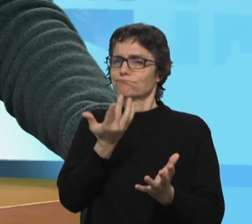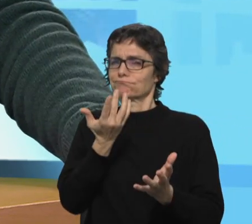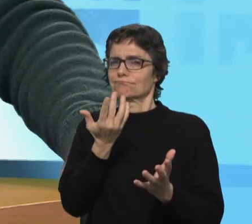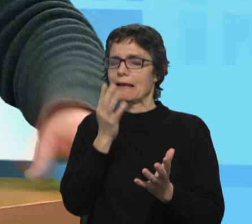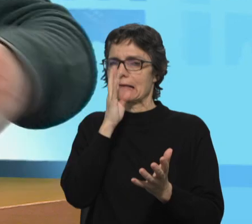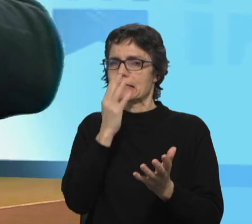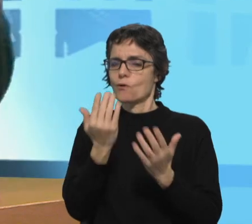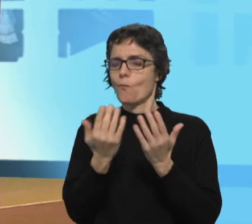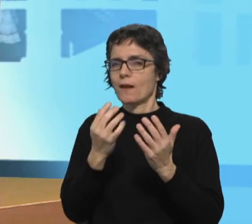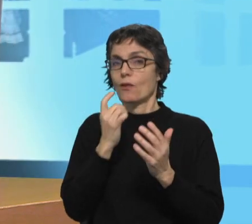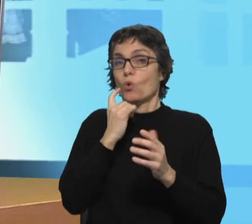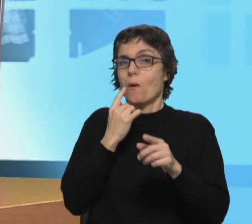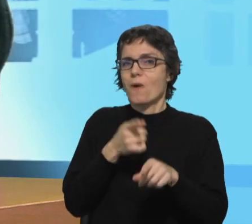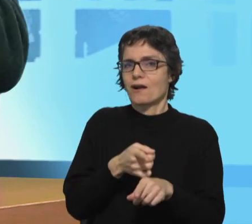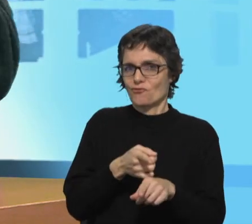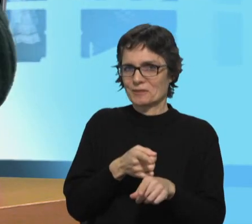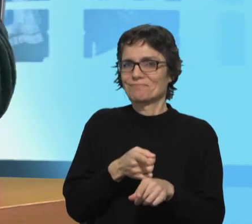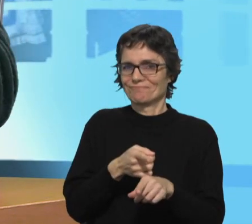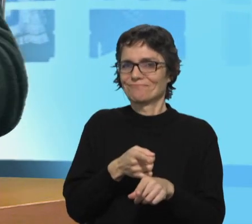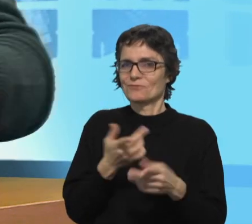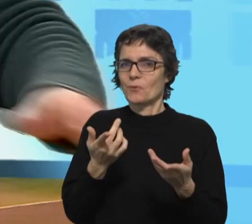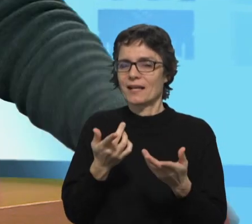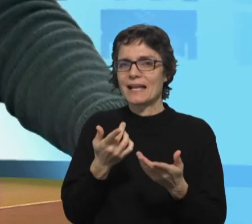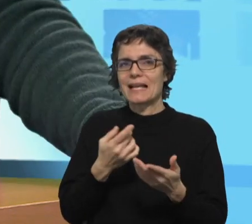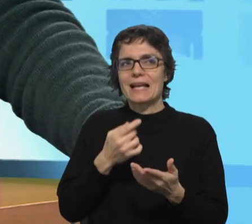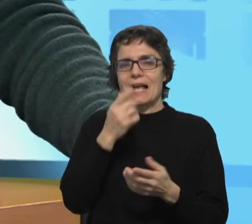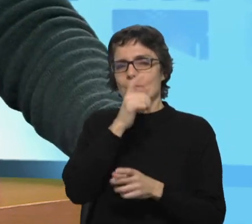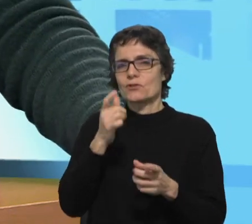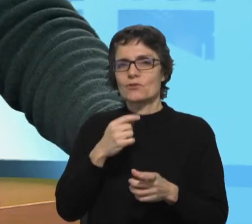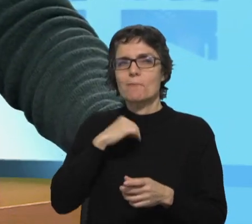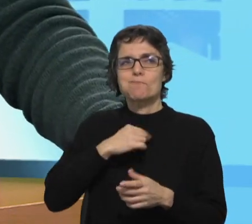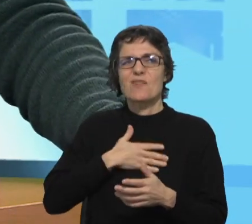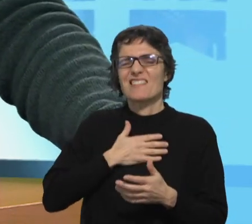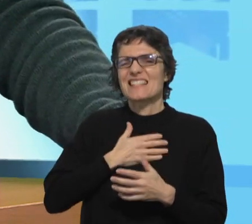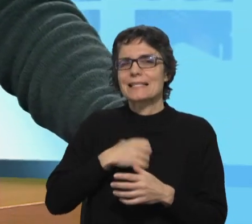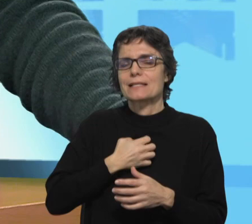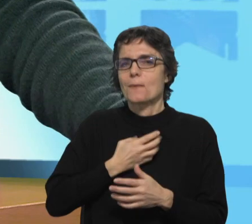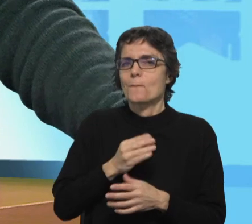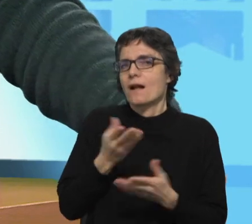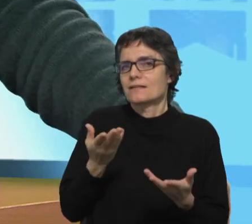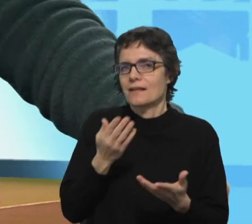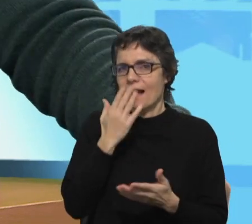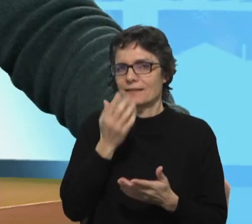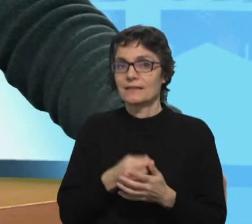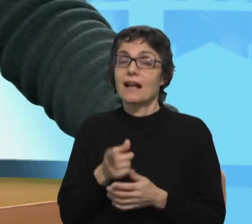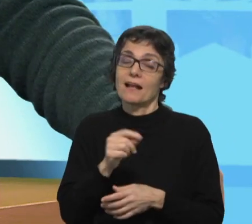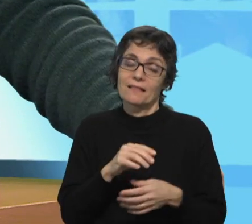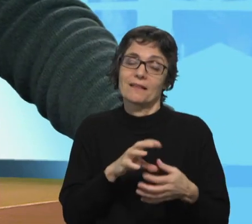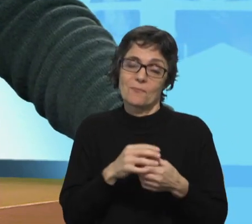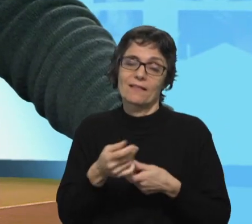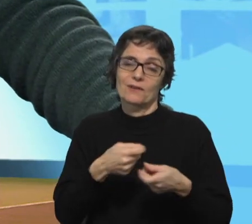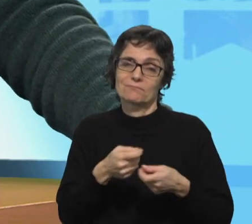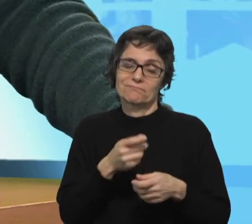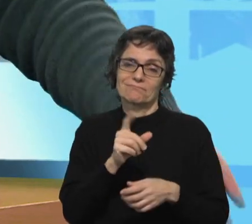talvez mais evidente na vida das pessoas e na preparação. Mais comercializado. Mais comercializado também, sem